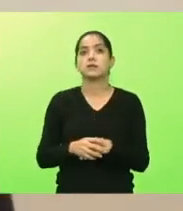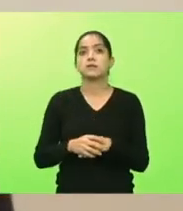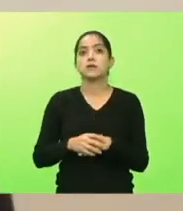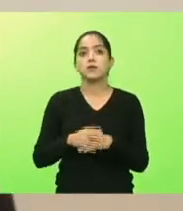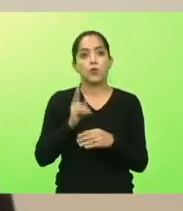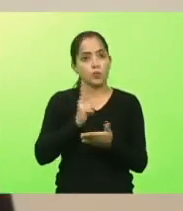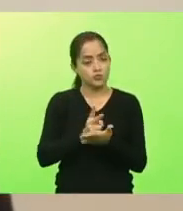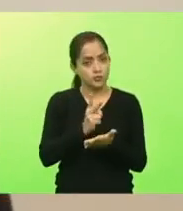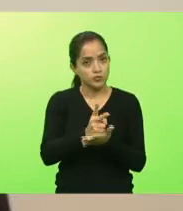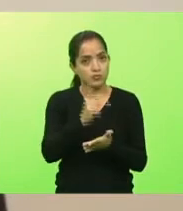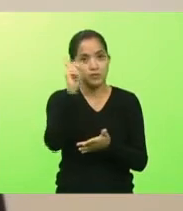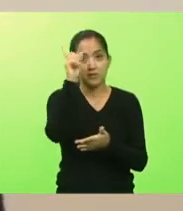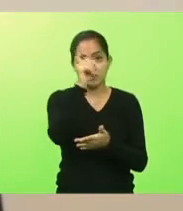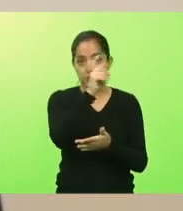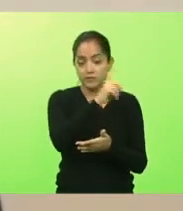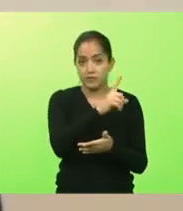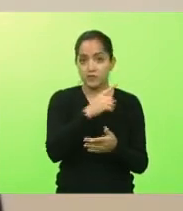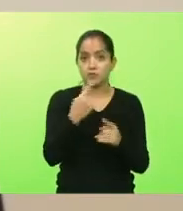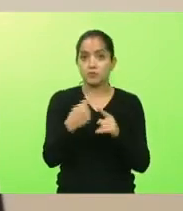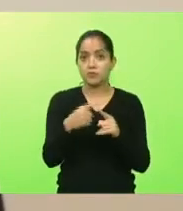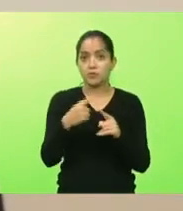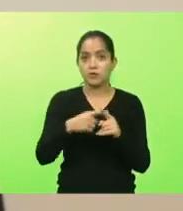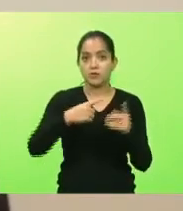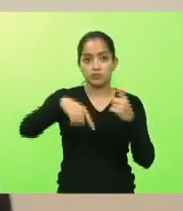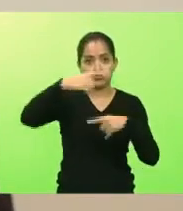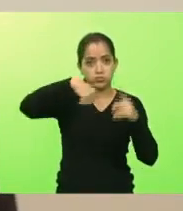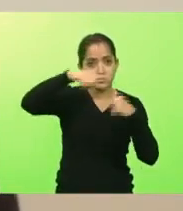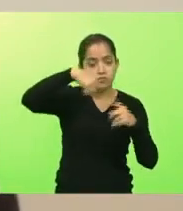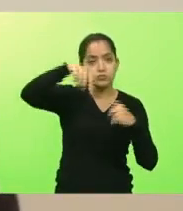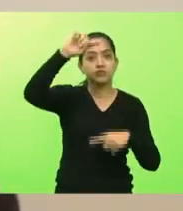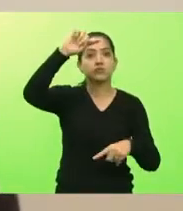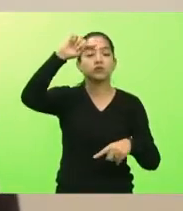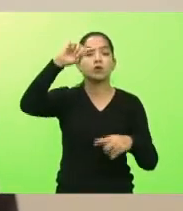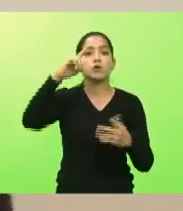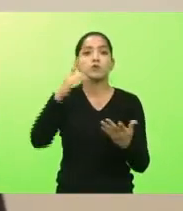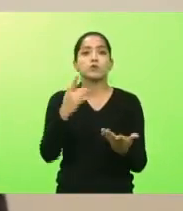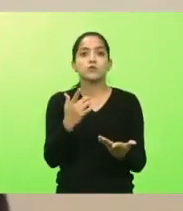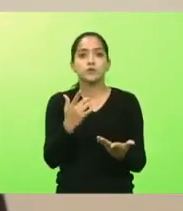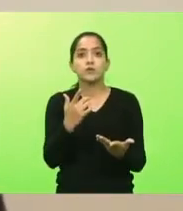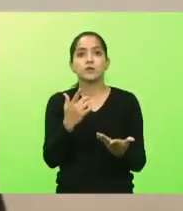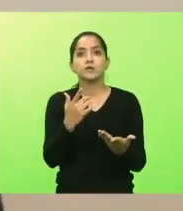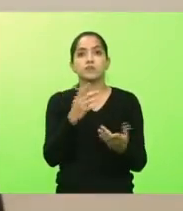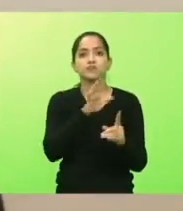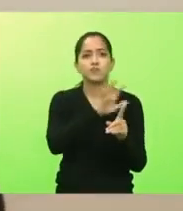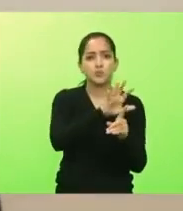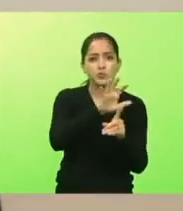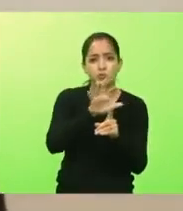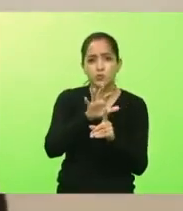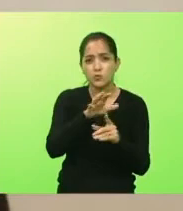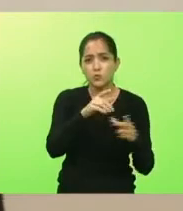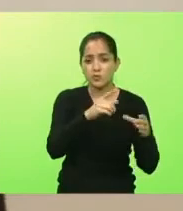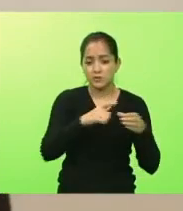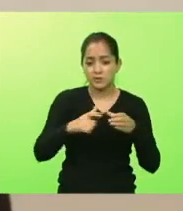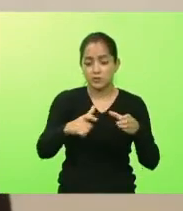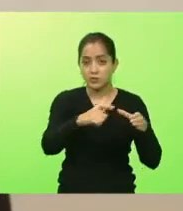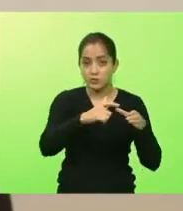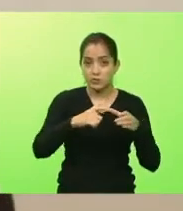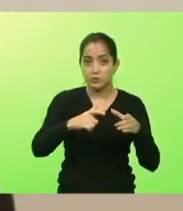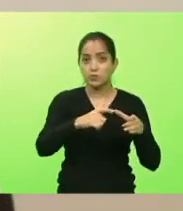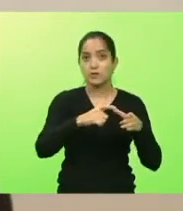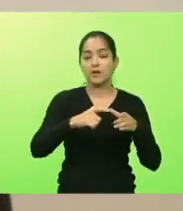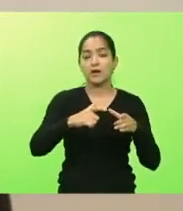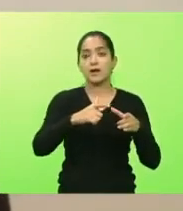muito grande, porque o vendaval praticamente atingiu todas as regiões, todas